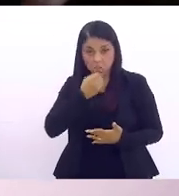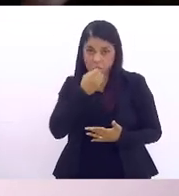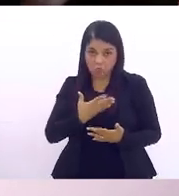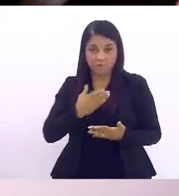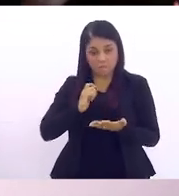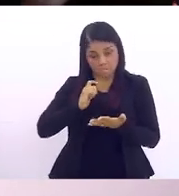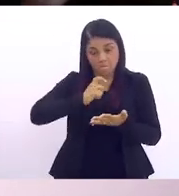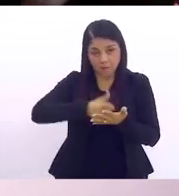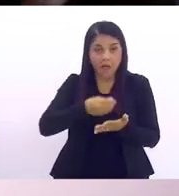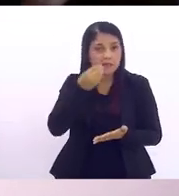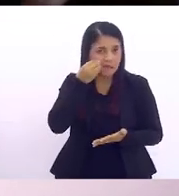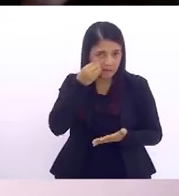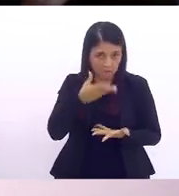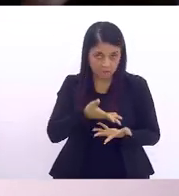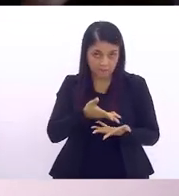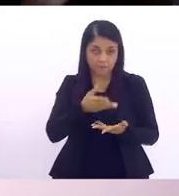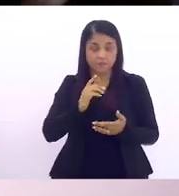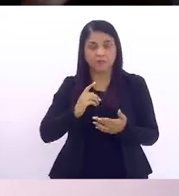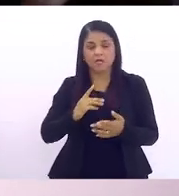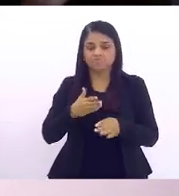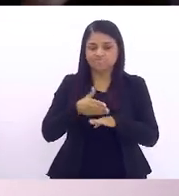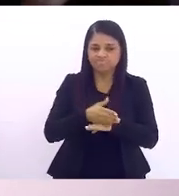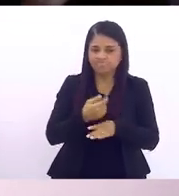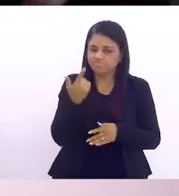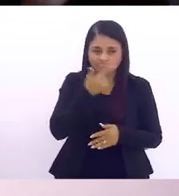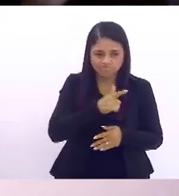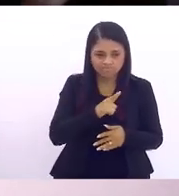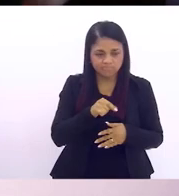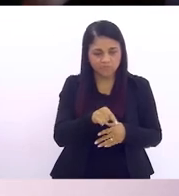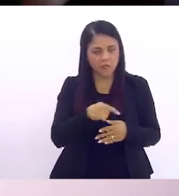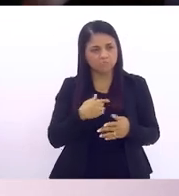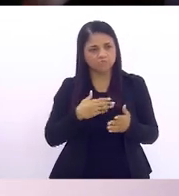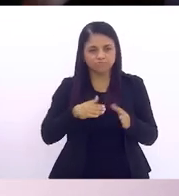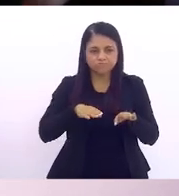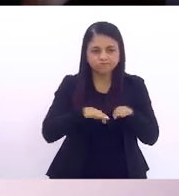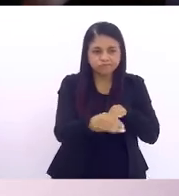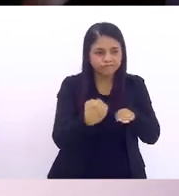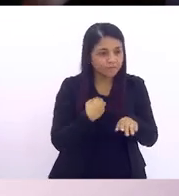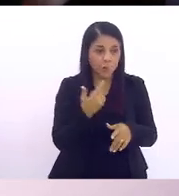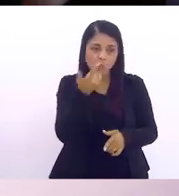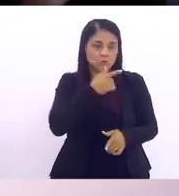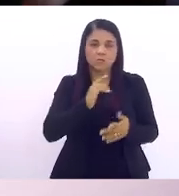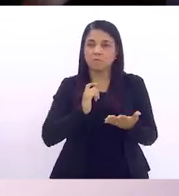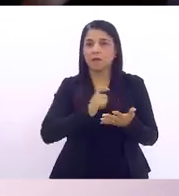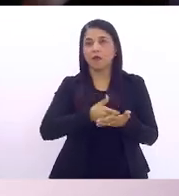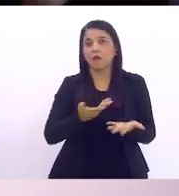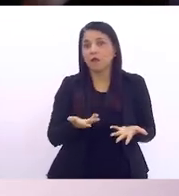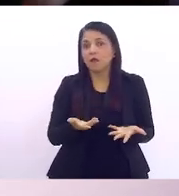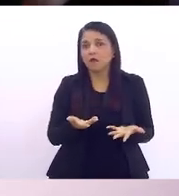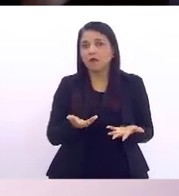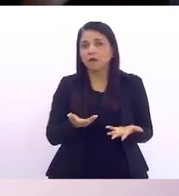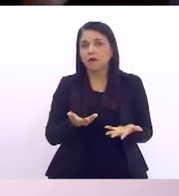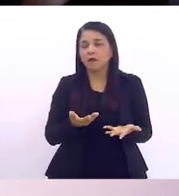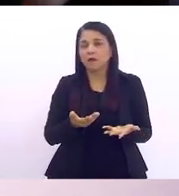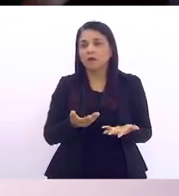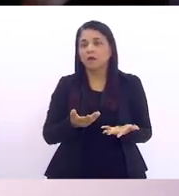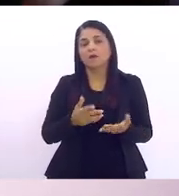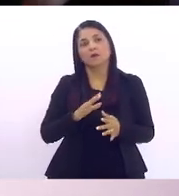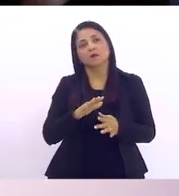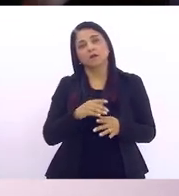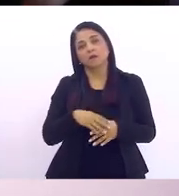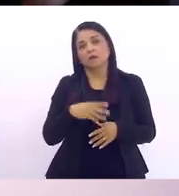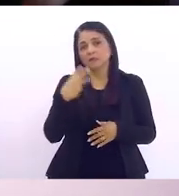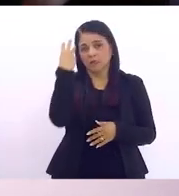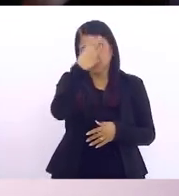pagar ele entra uma vez e não consta a passagem dele ele não consegue pagar aí ele entra daqui a